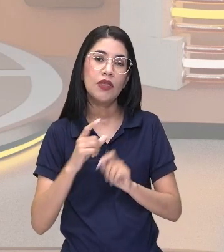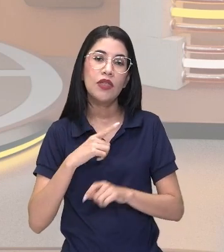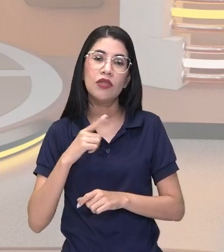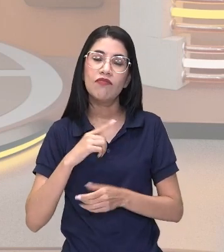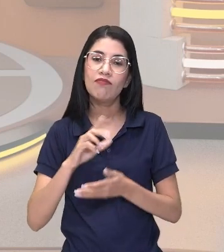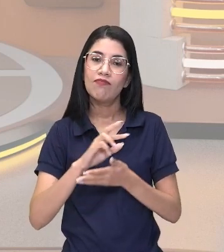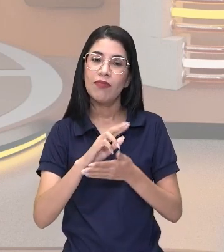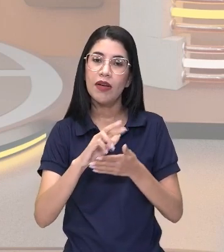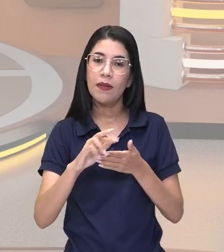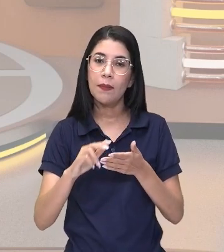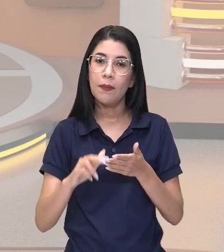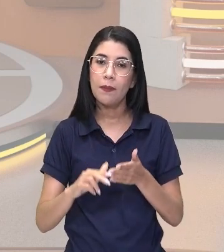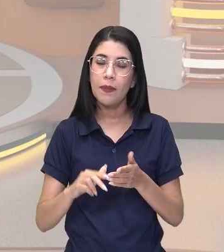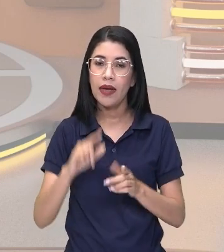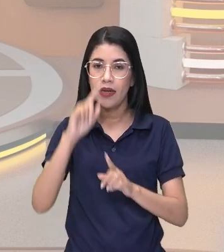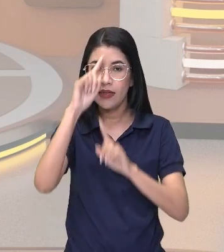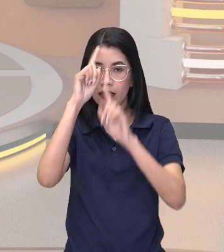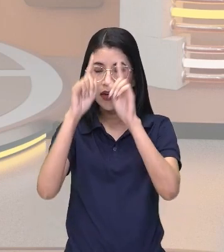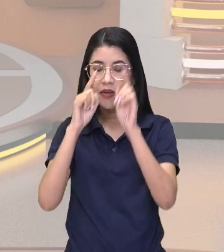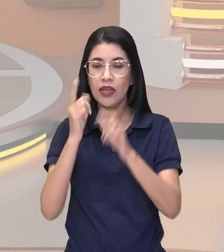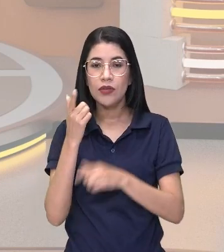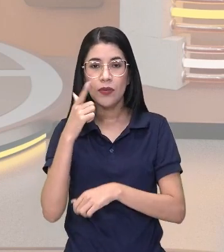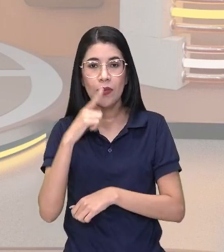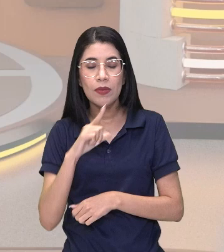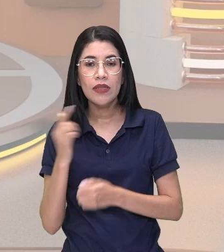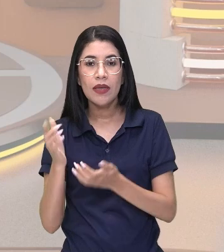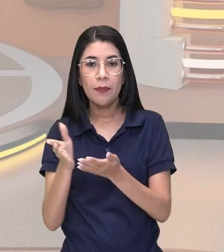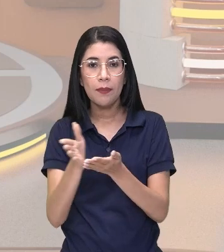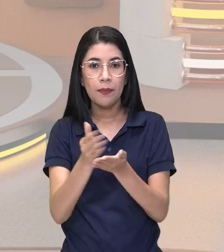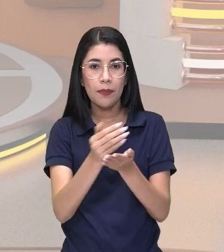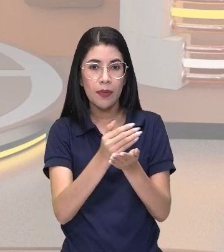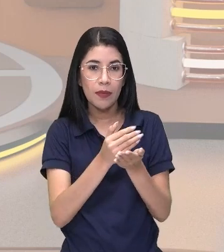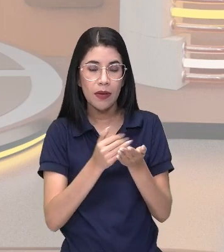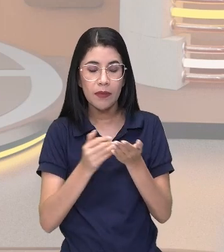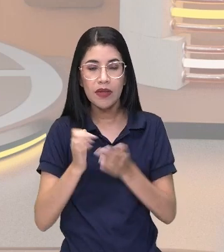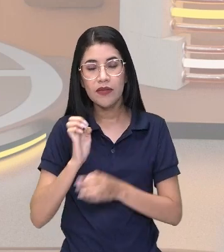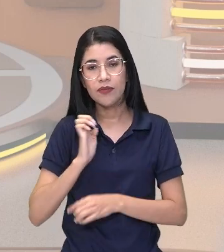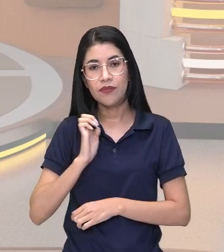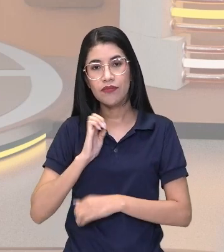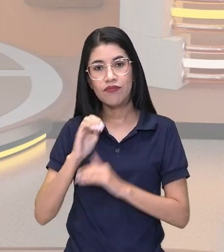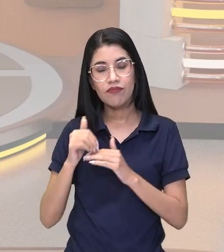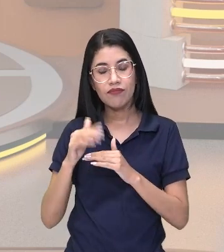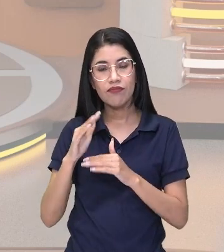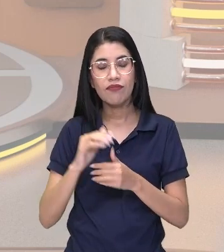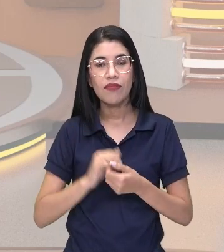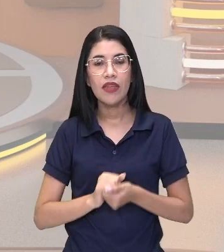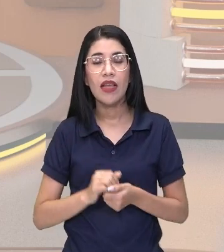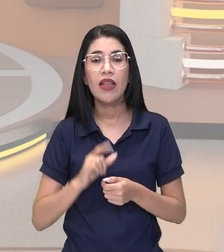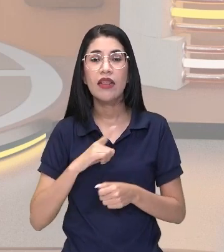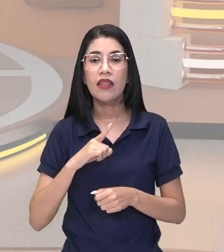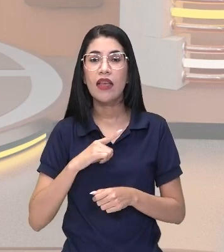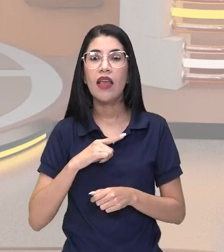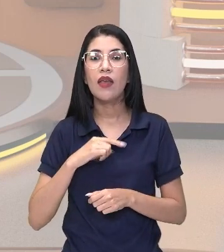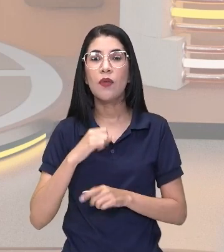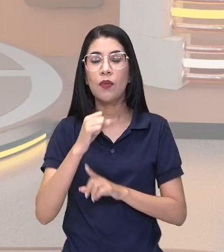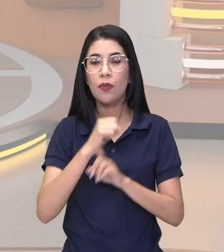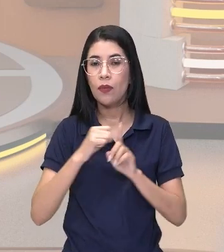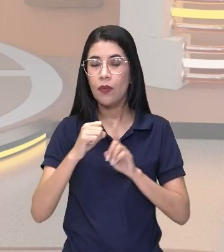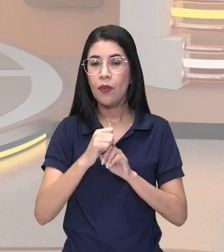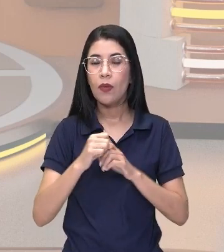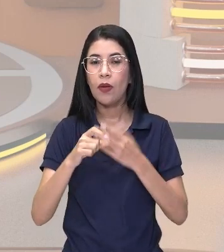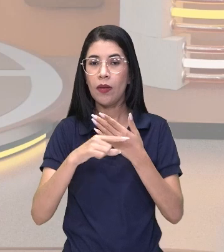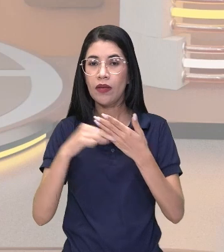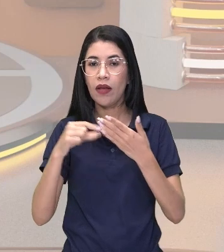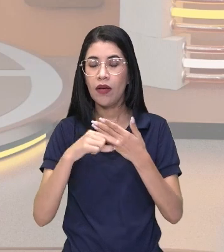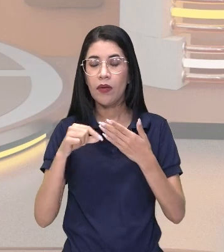coisas, a ideia de acúmulo de riquezas, acúmulo de capital. Existe aí um sociólogo chamado Max Weber, que